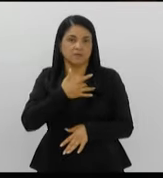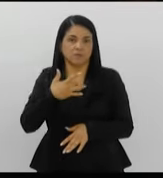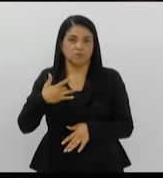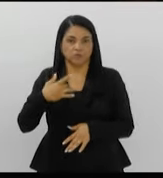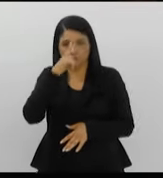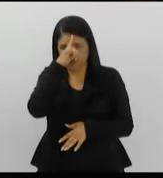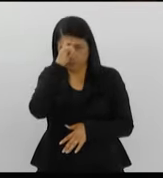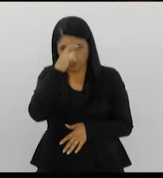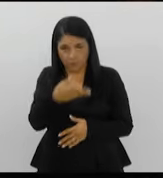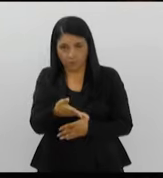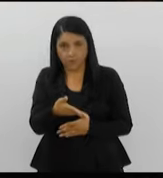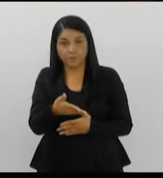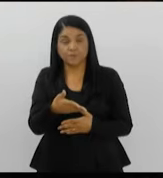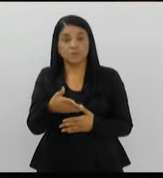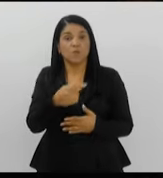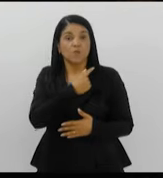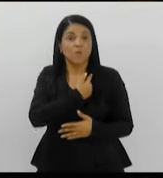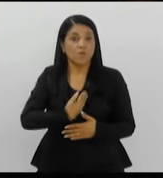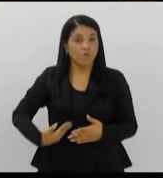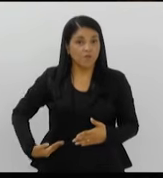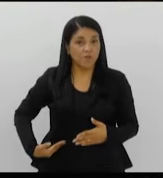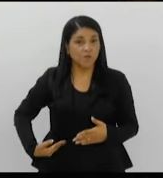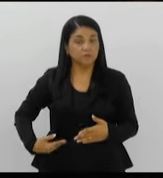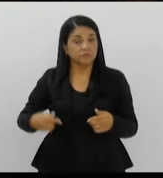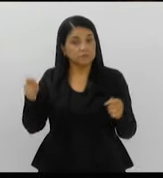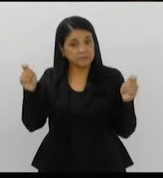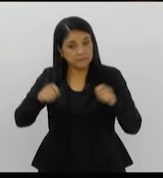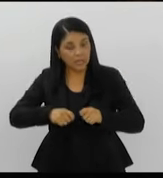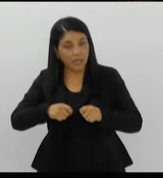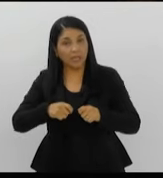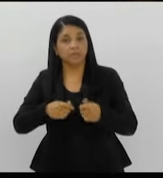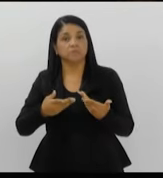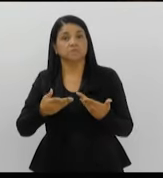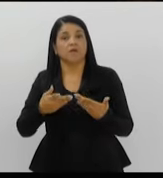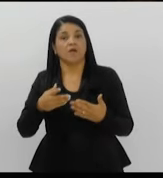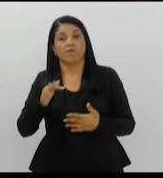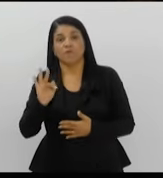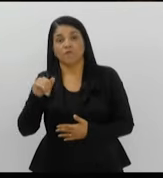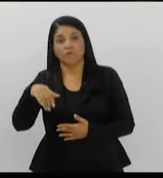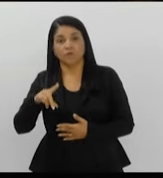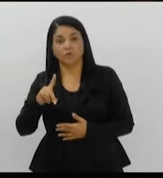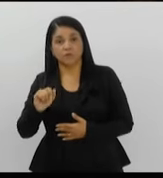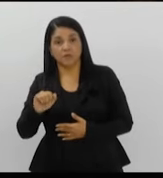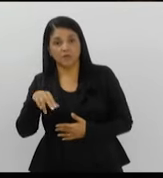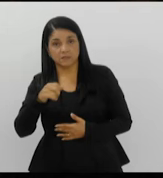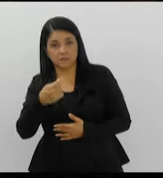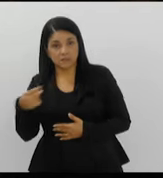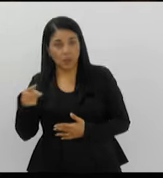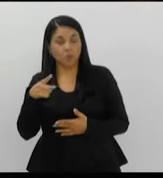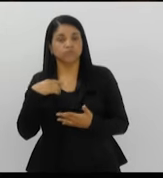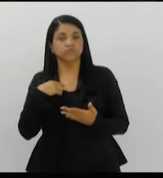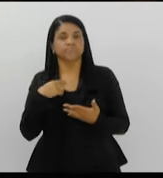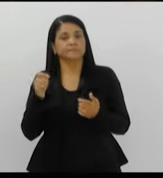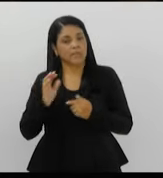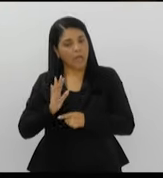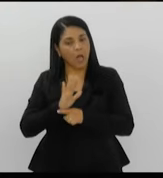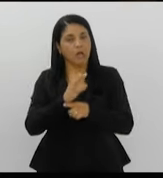Se o governo quiser, ainda tem um instrumento da fundação para, de forma auxiliar, fazer contratos mais curtos.